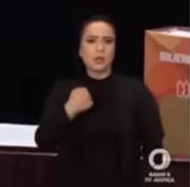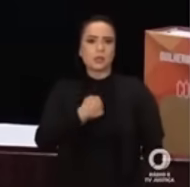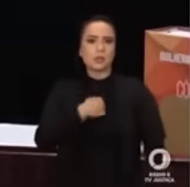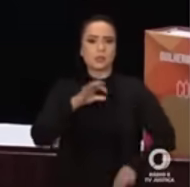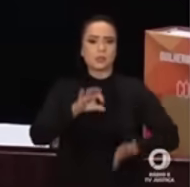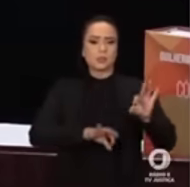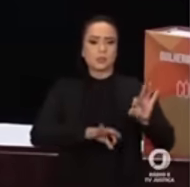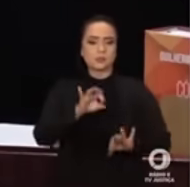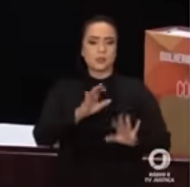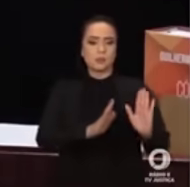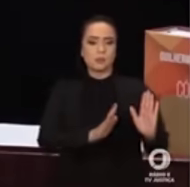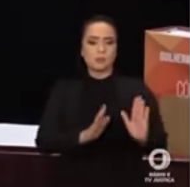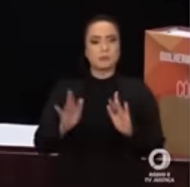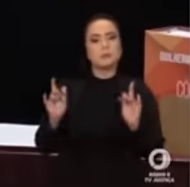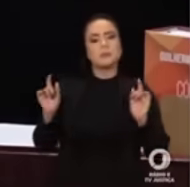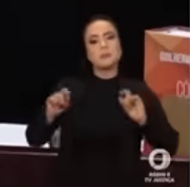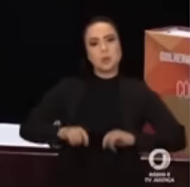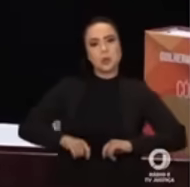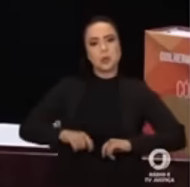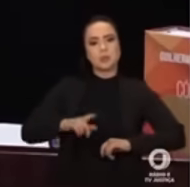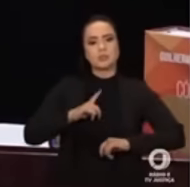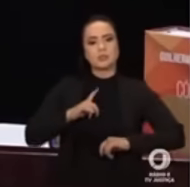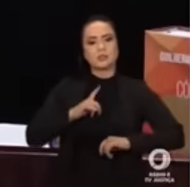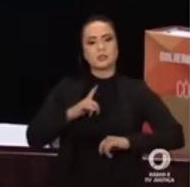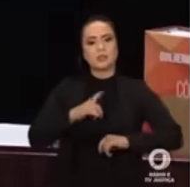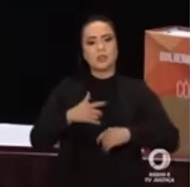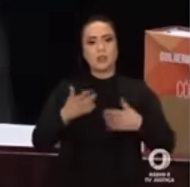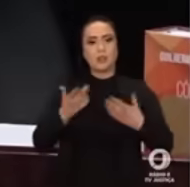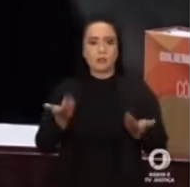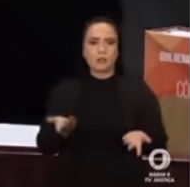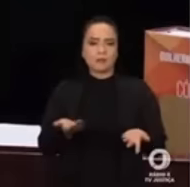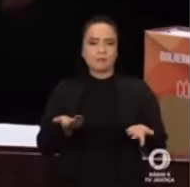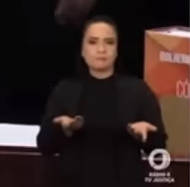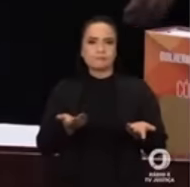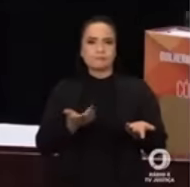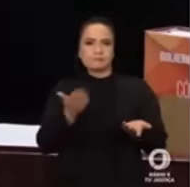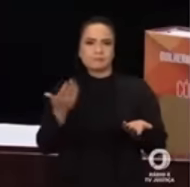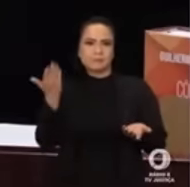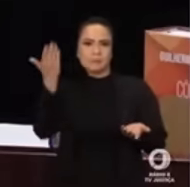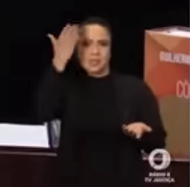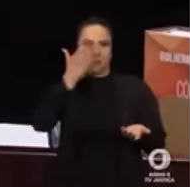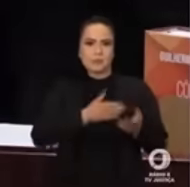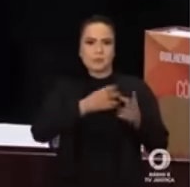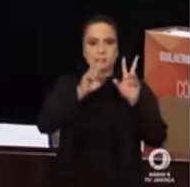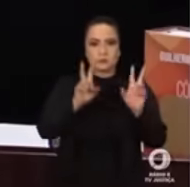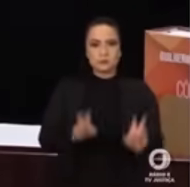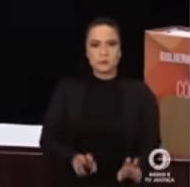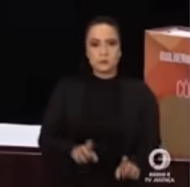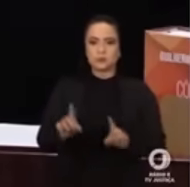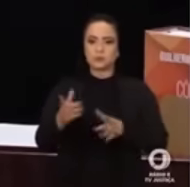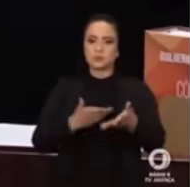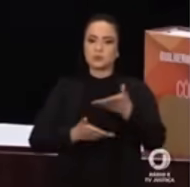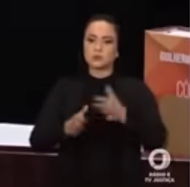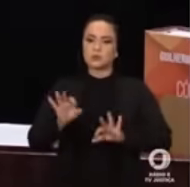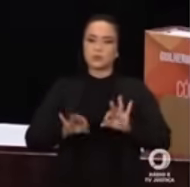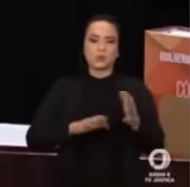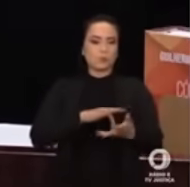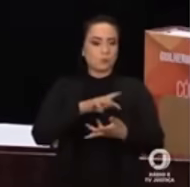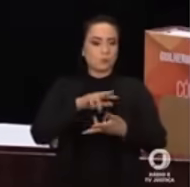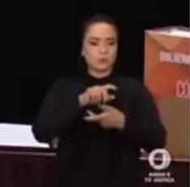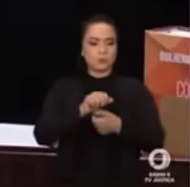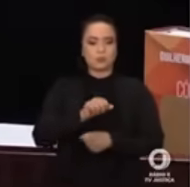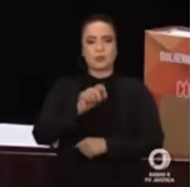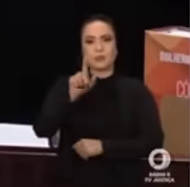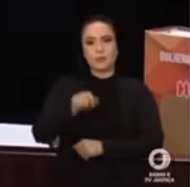jurisdição que possa botar abaixo isso, que é um dos principais pontos de discussão no judiciário de todo mundo, que é